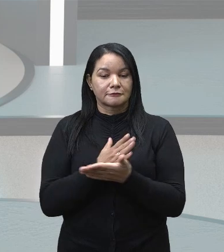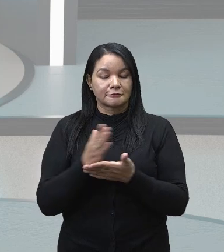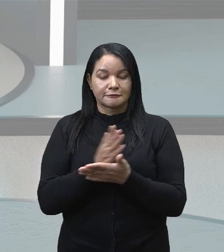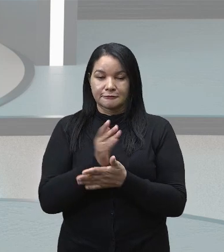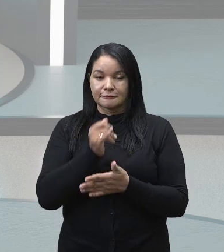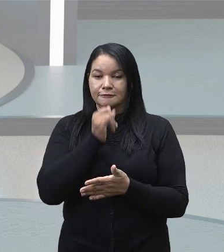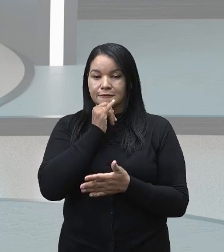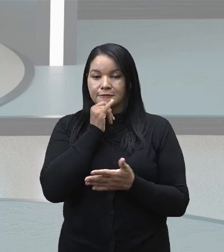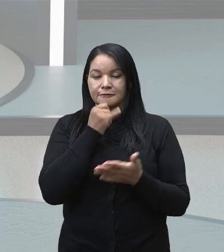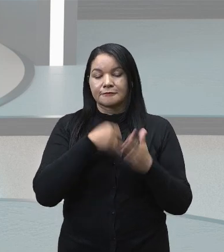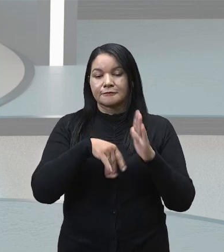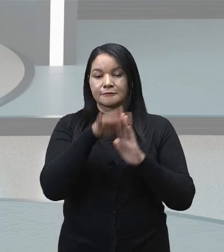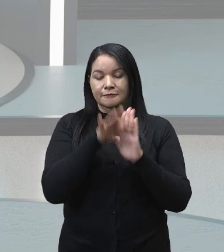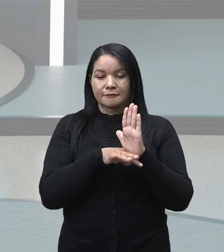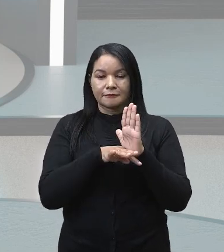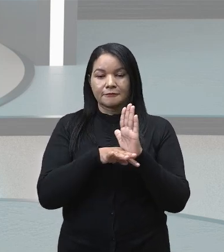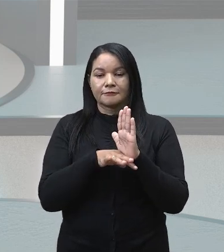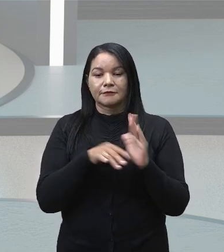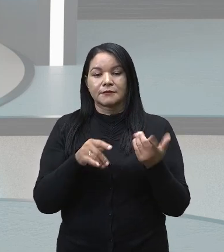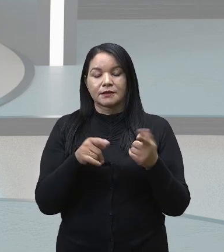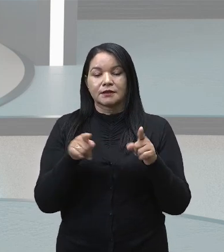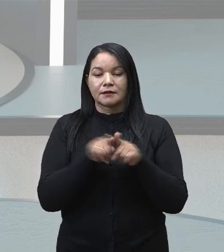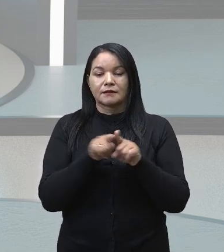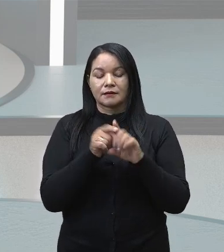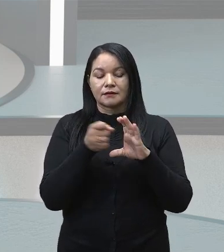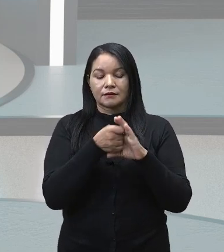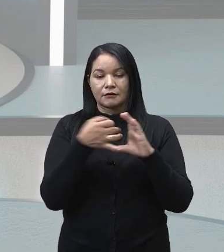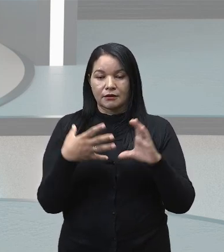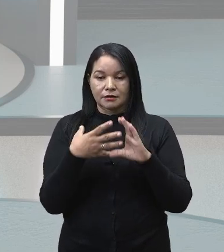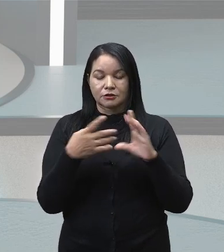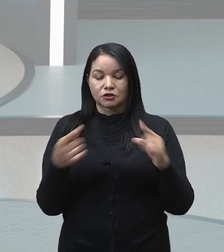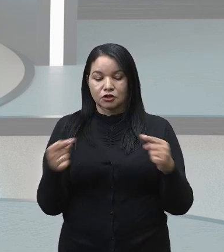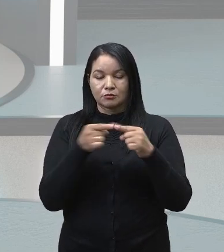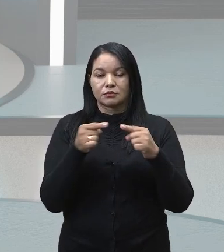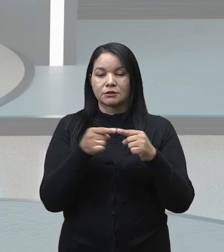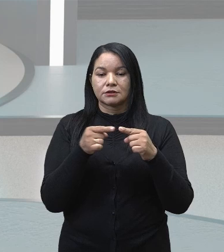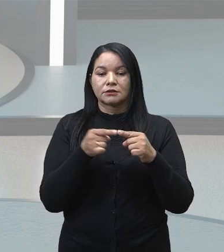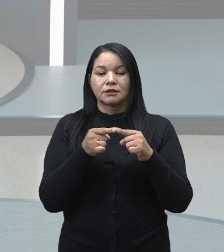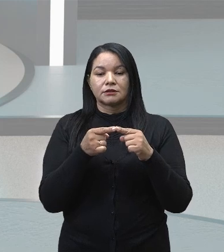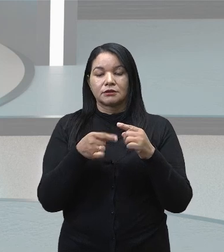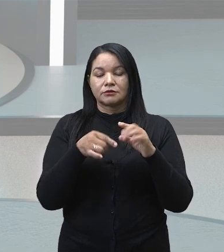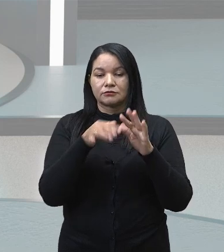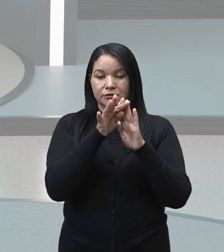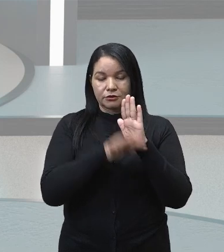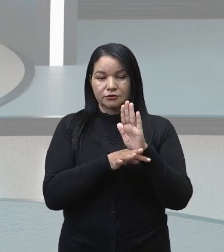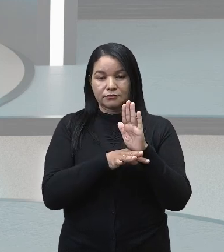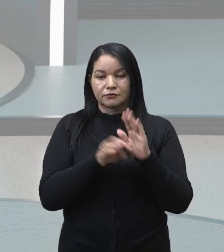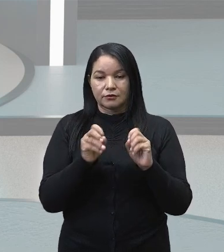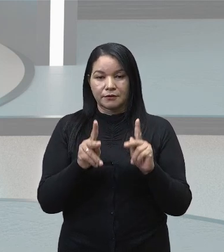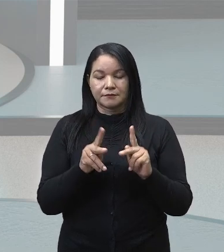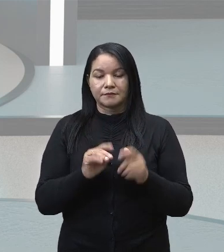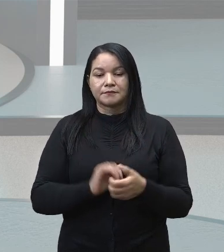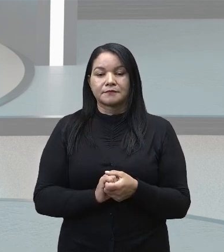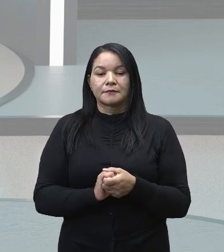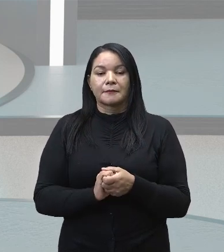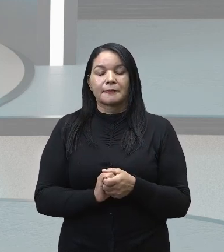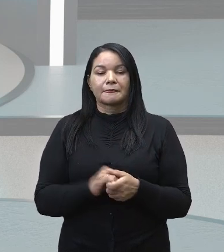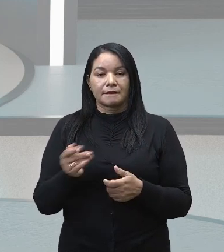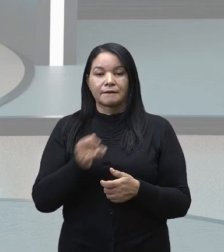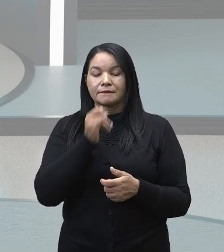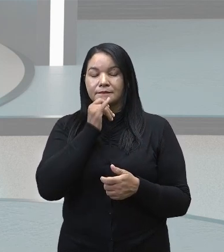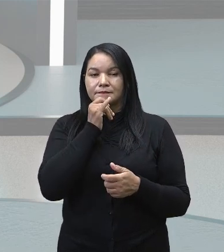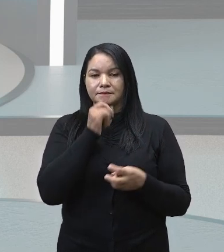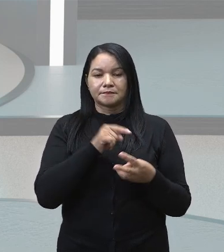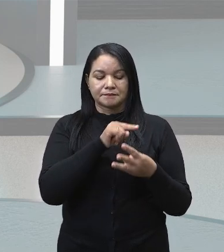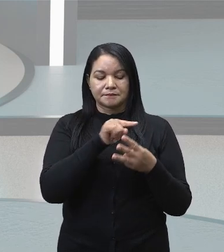desses textos, dessas características aplicadas em textos, tá bom? Vamos ver 3 exemplos